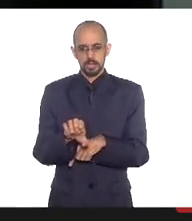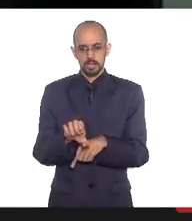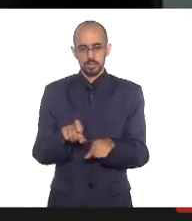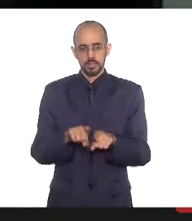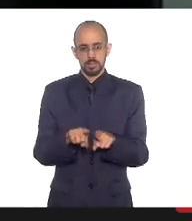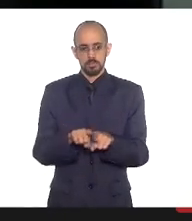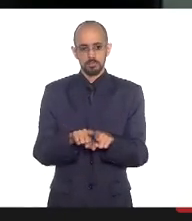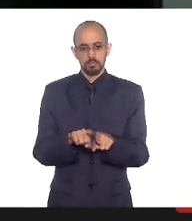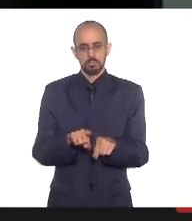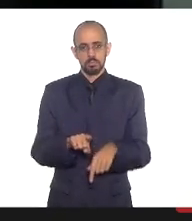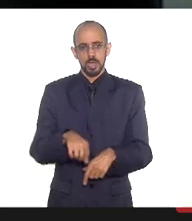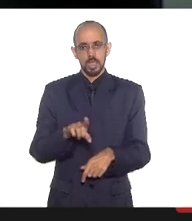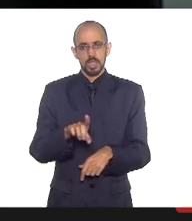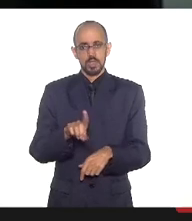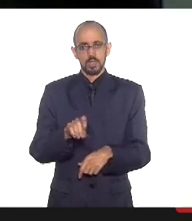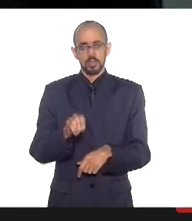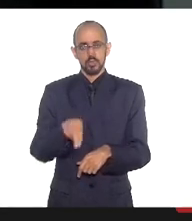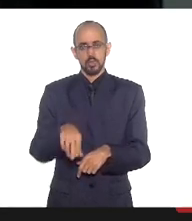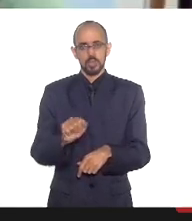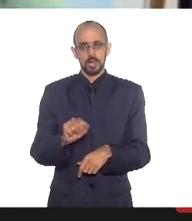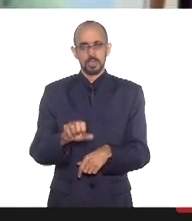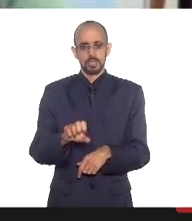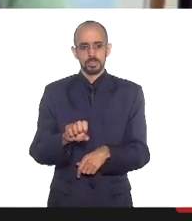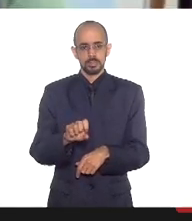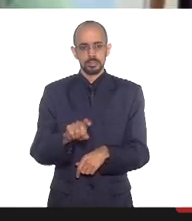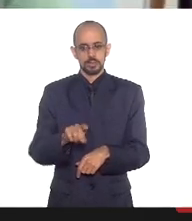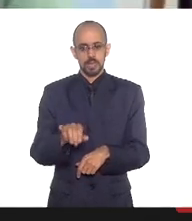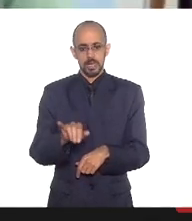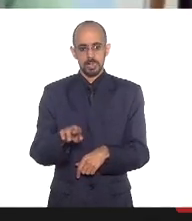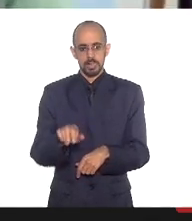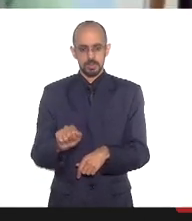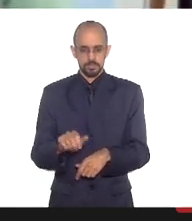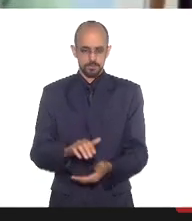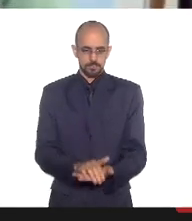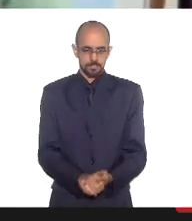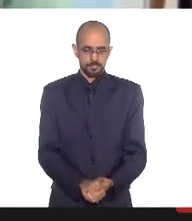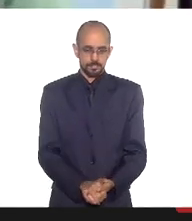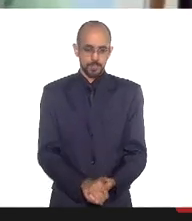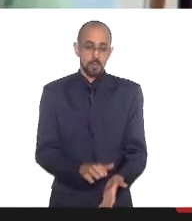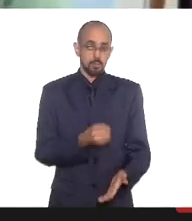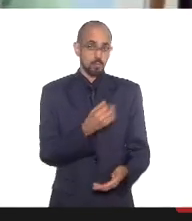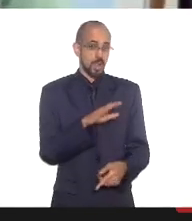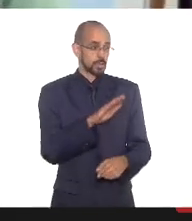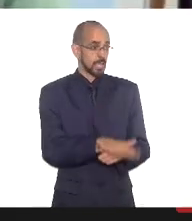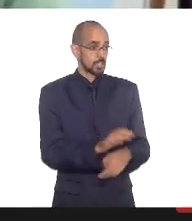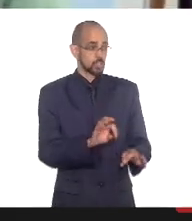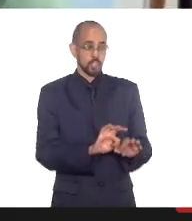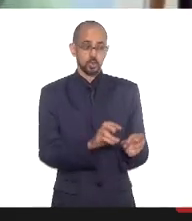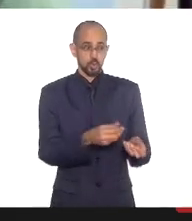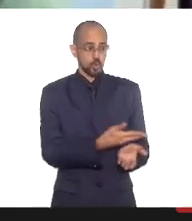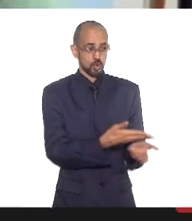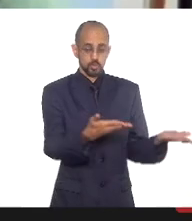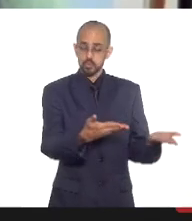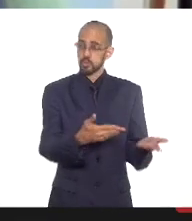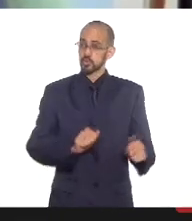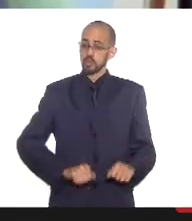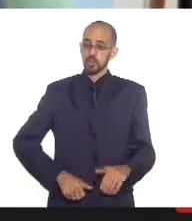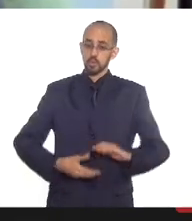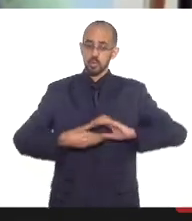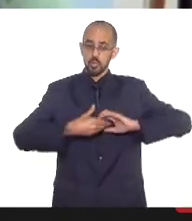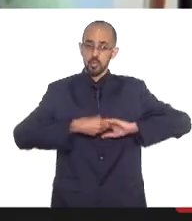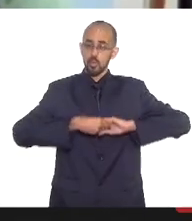Dr Flávio por favor Boa tarde a todos os comprimentos Deputado mais votado na pessoa